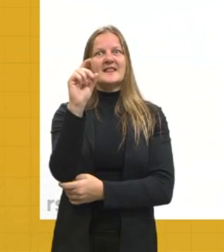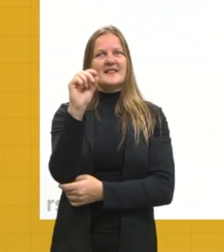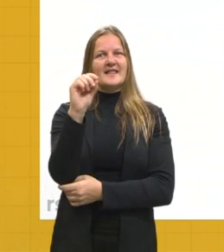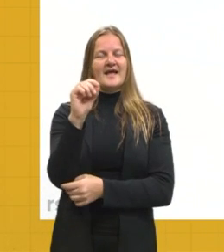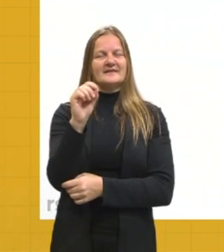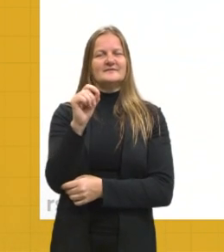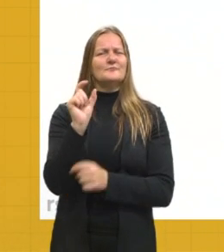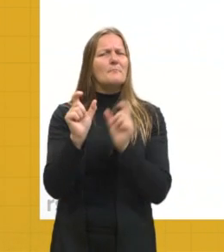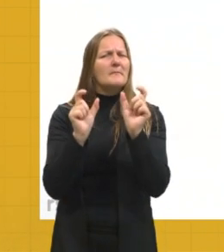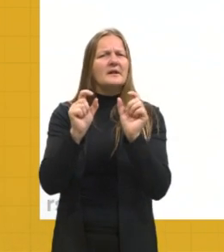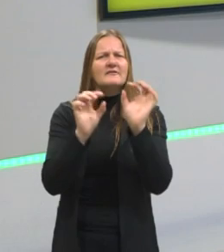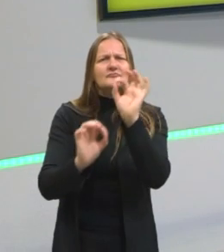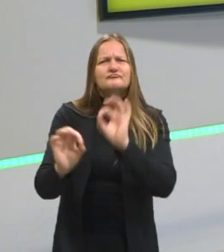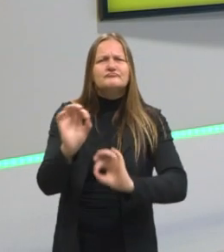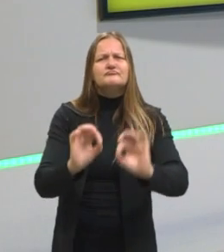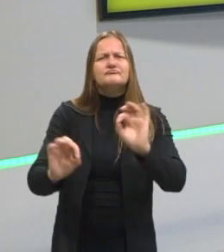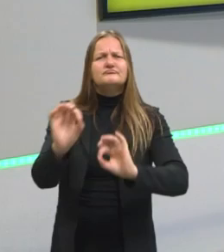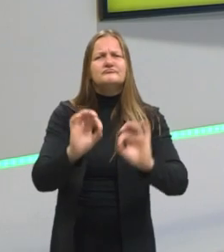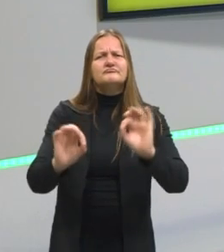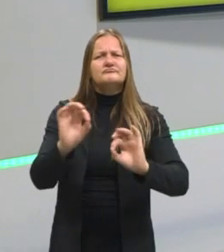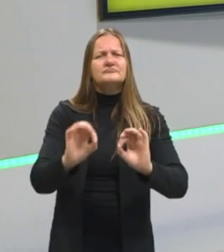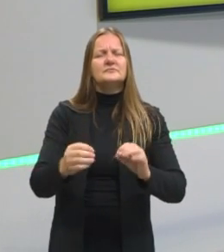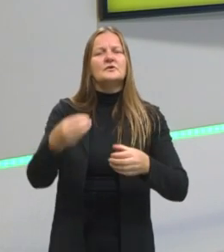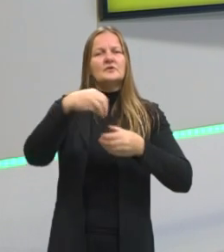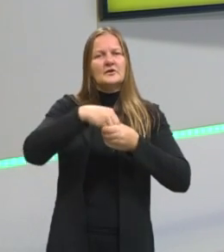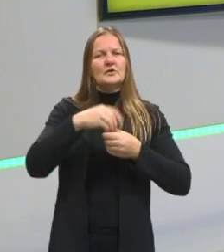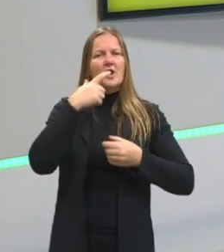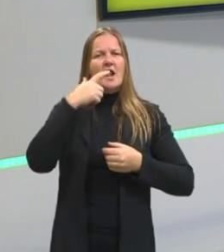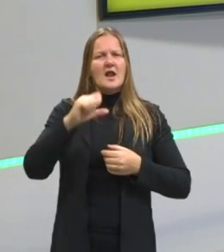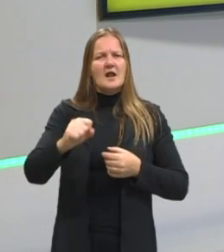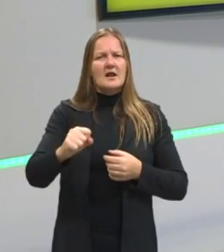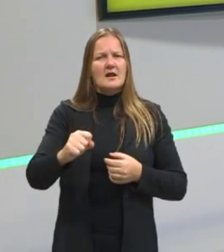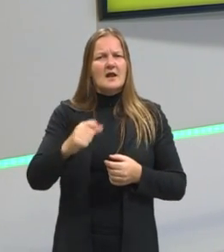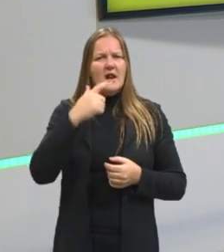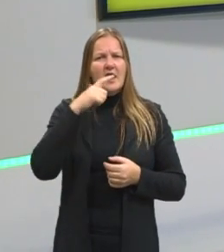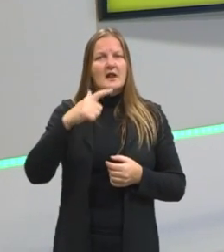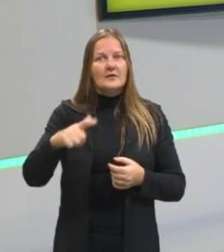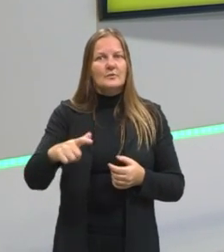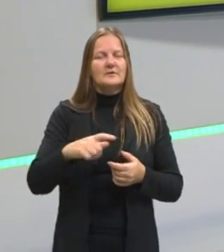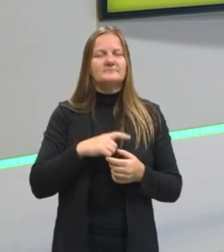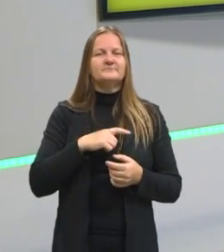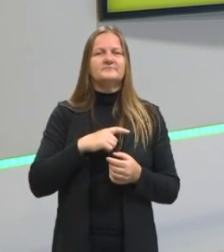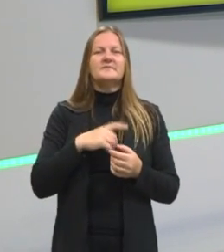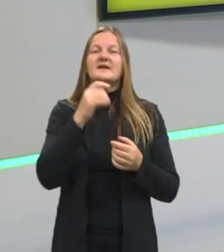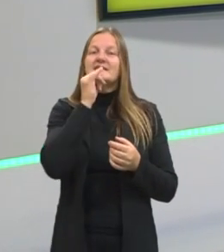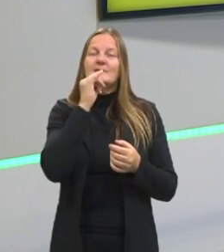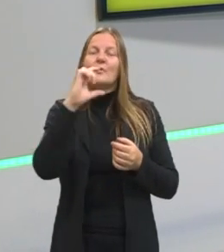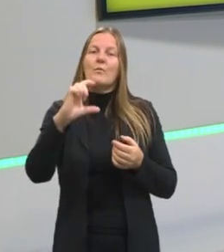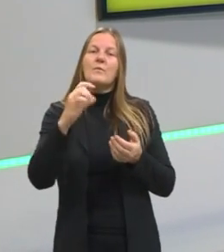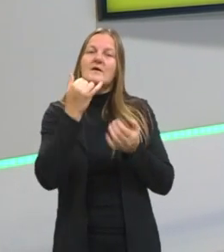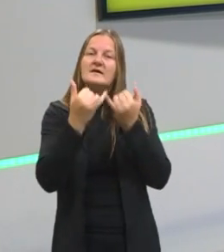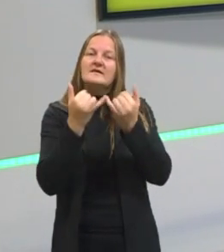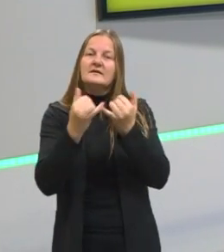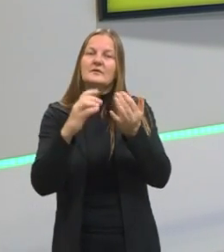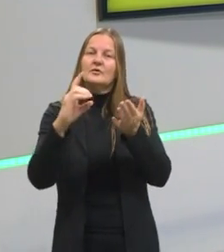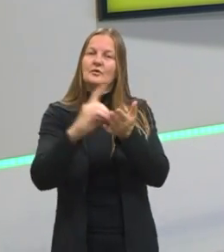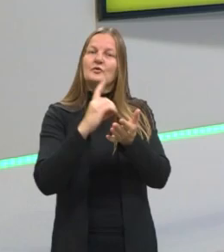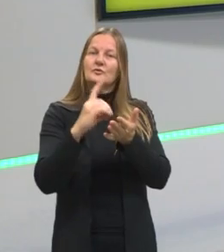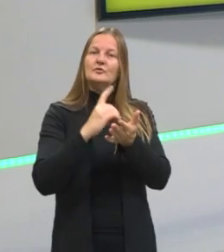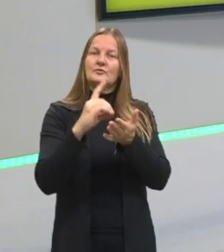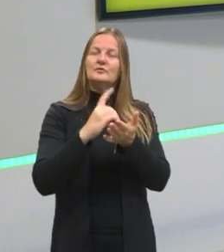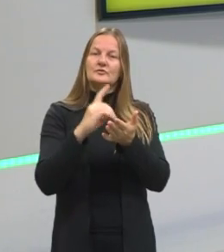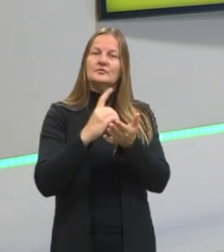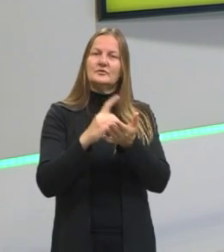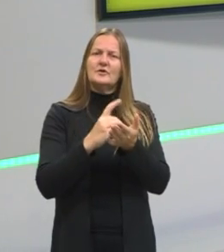palavras que a gente tem na nossa língua. Sabe quando eu dei o exemplo do dicionário, aquele livro grosso com